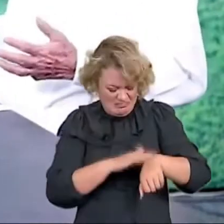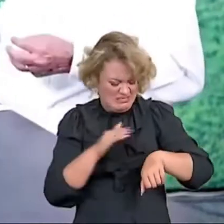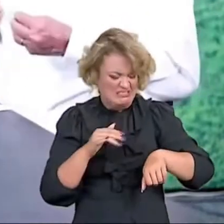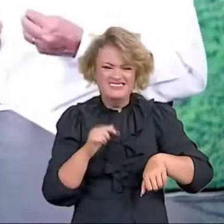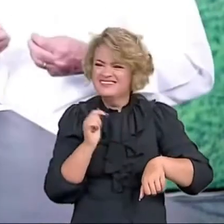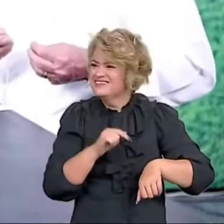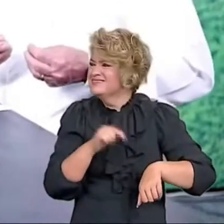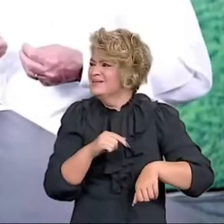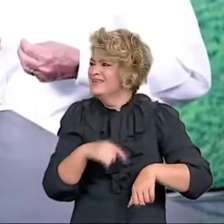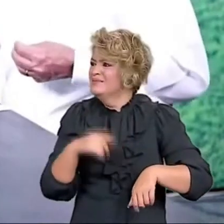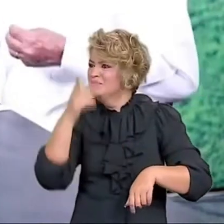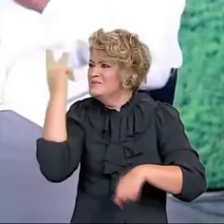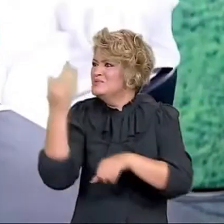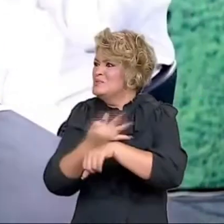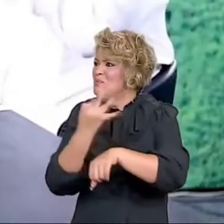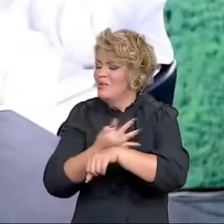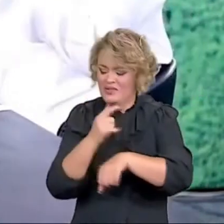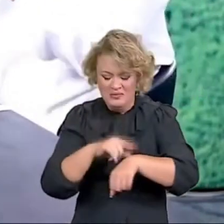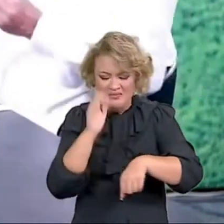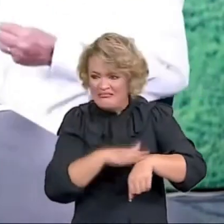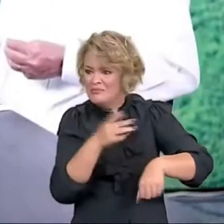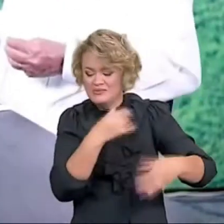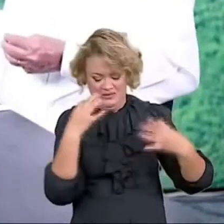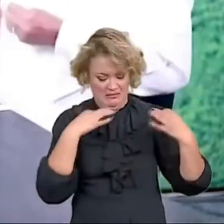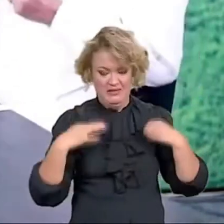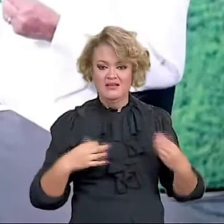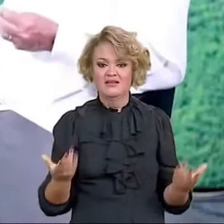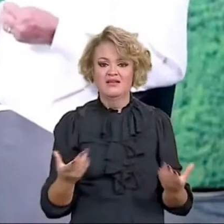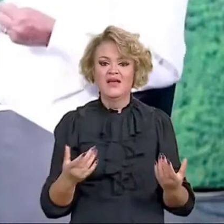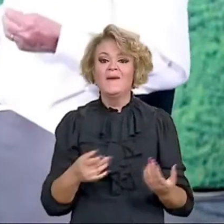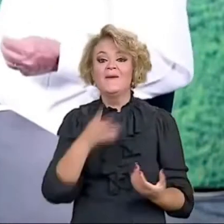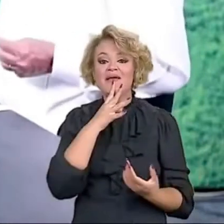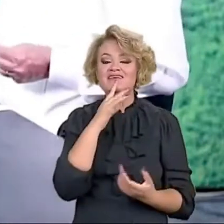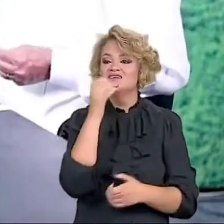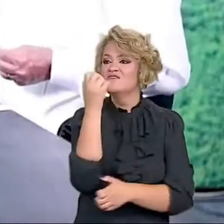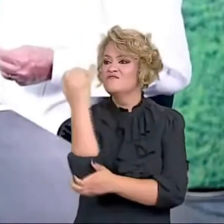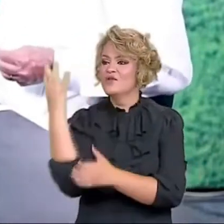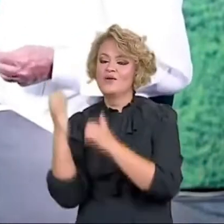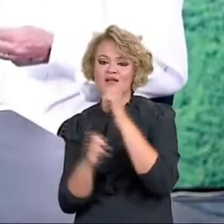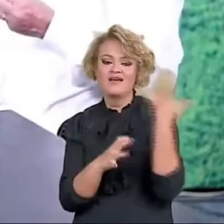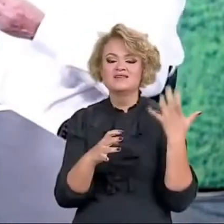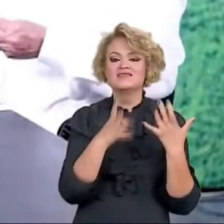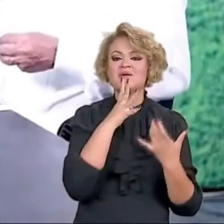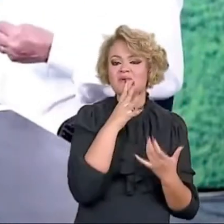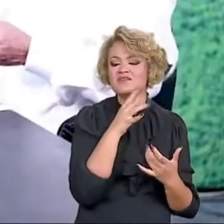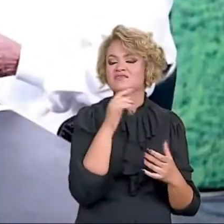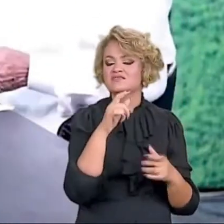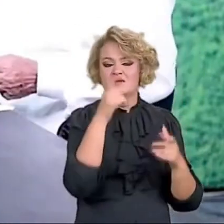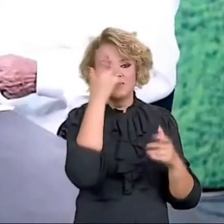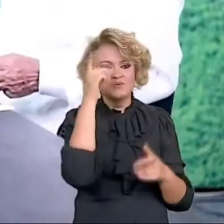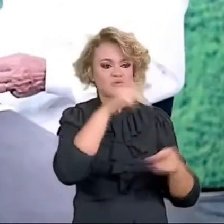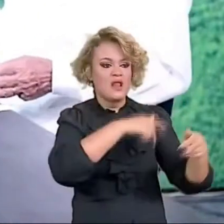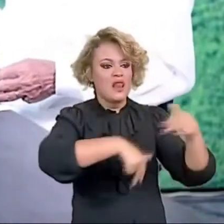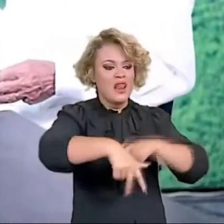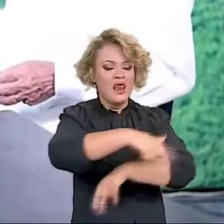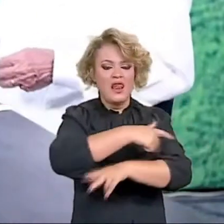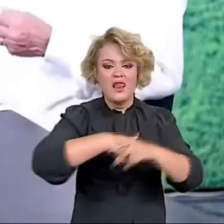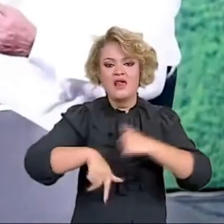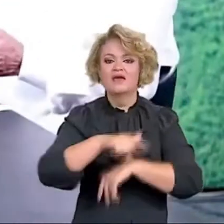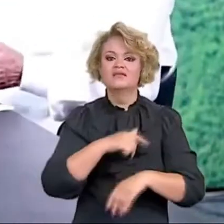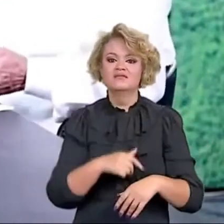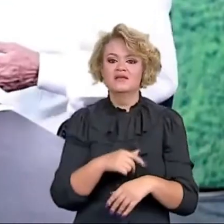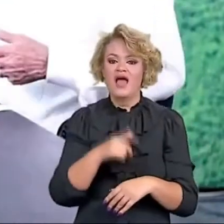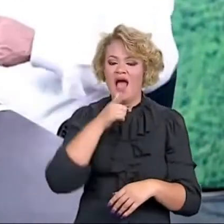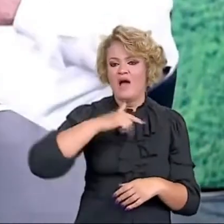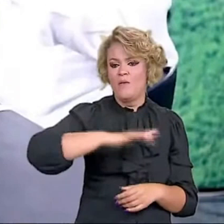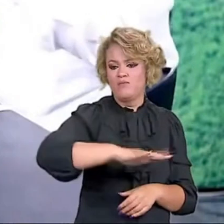vive. Conhecer o povo, não é só conhecer a floresta. Essas pessoas precisam conhecer a grandiosidade do Rio Amazonas,